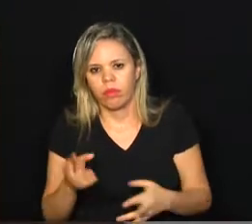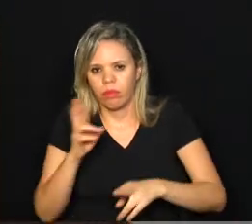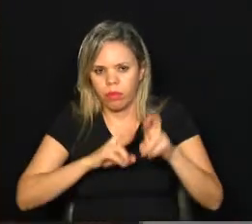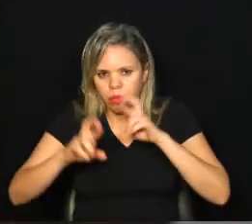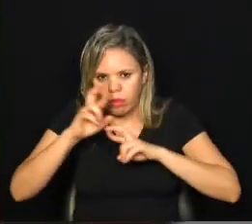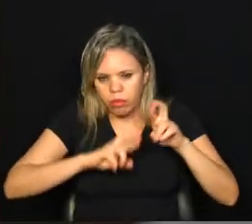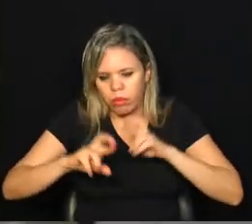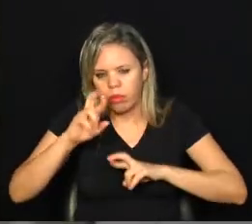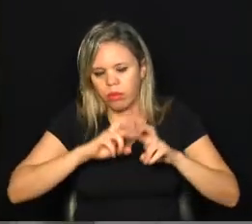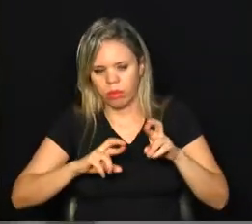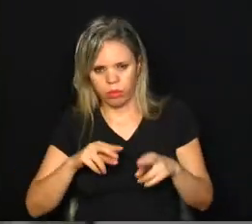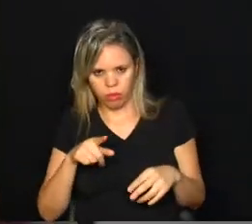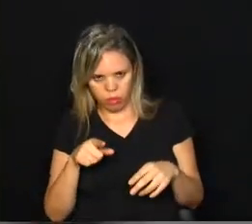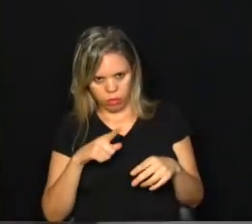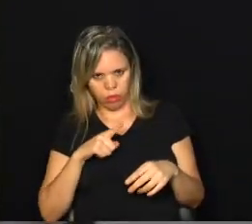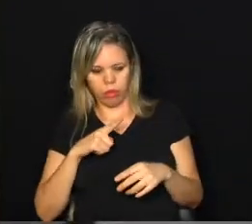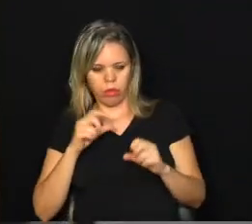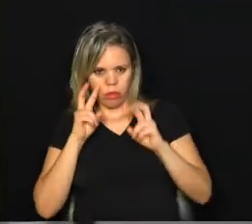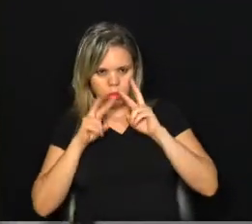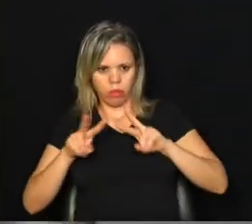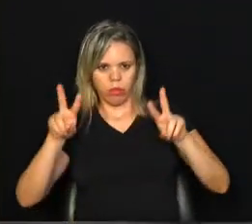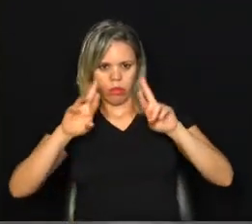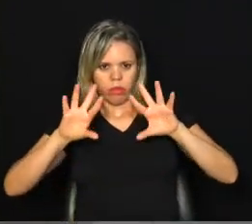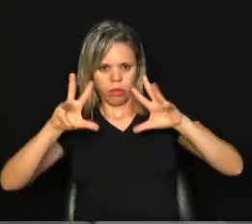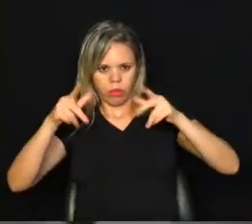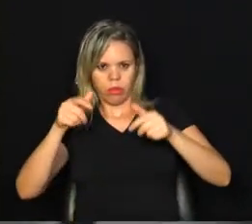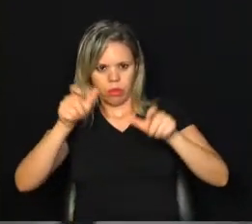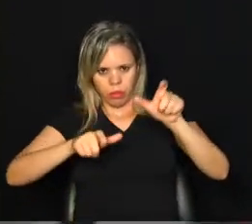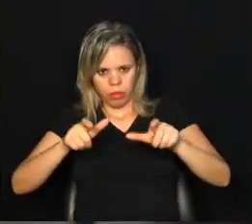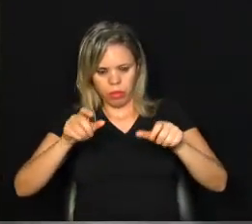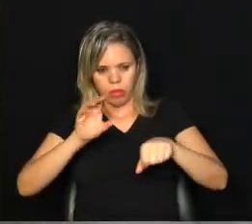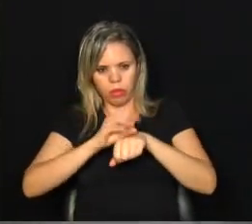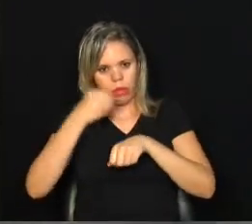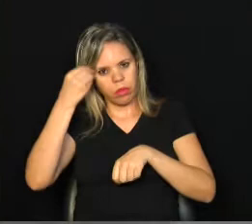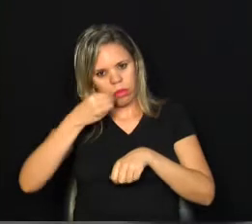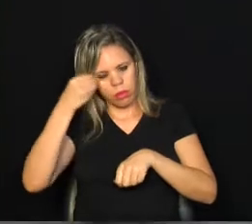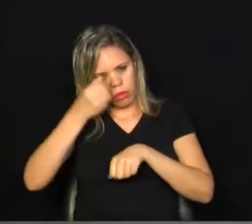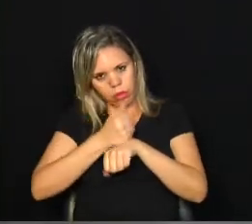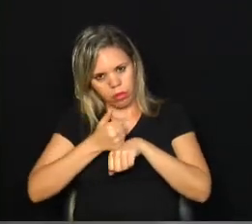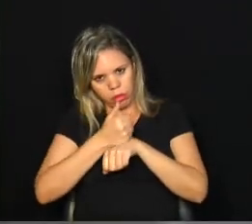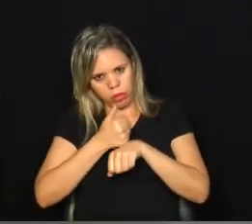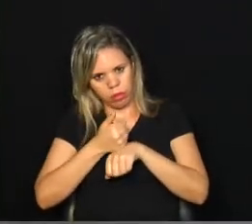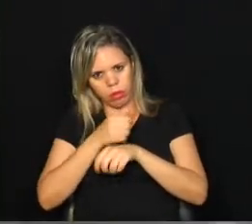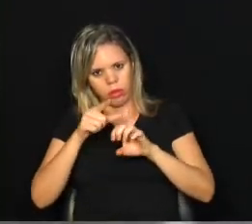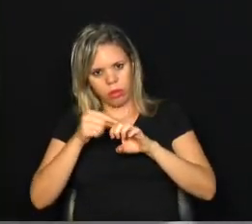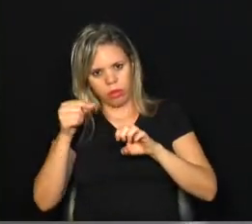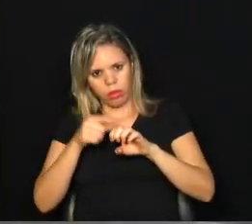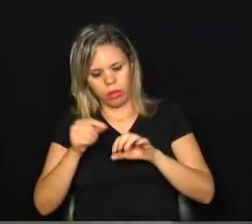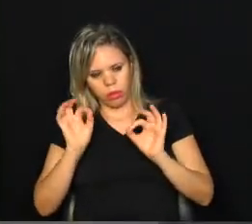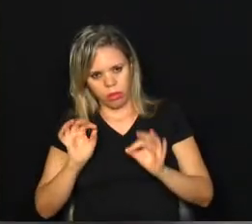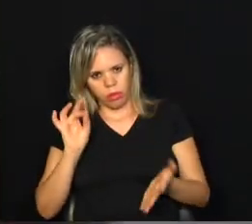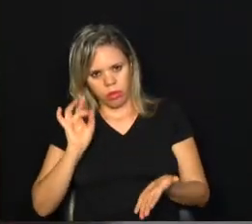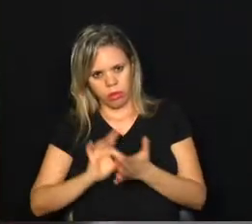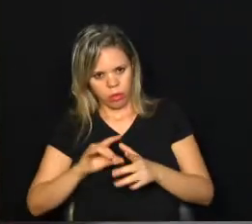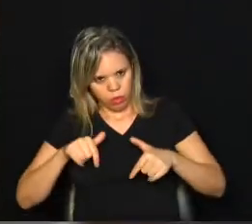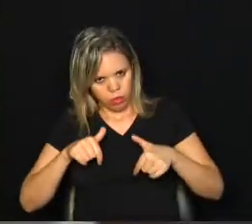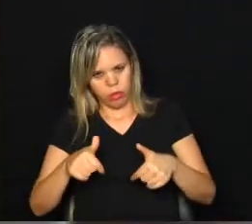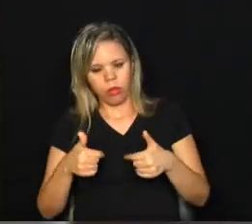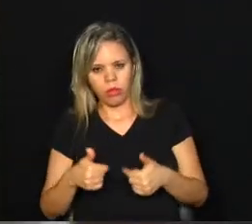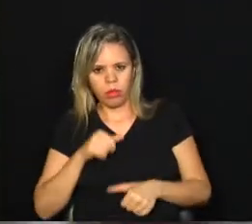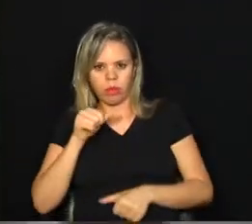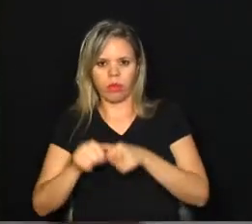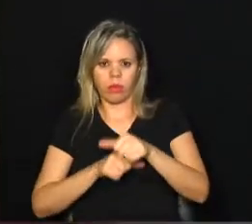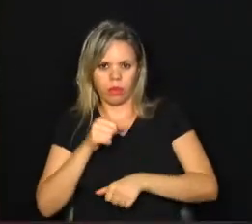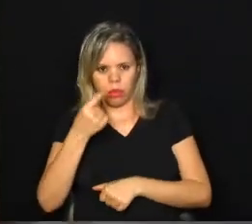análise, para você poder ver tudo isso, você precisa de gente capacitada também. O empreendedorismo, que é a ação proativa que transforma